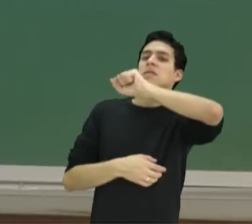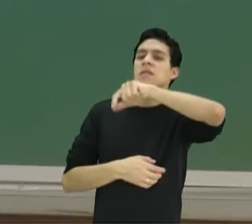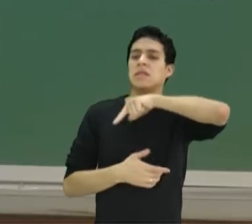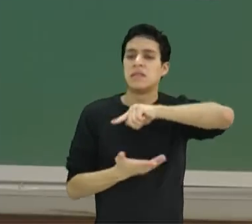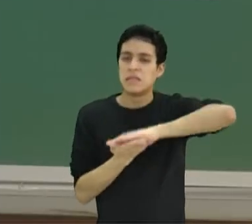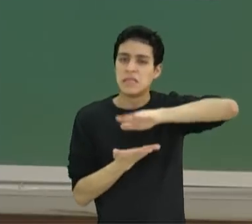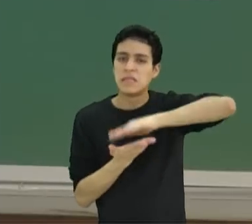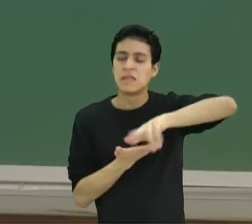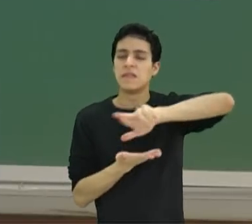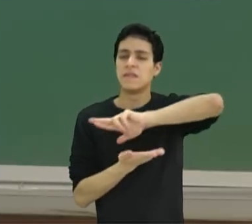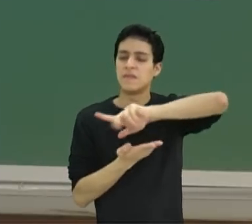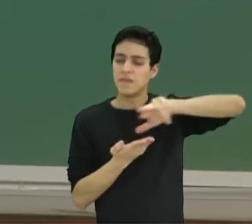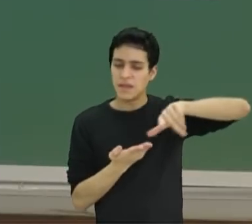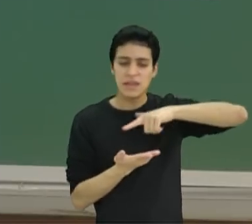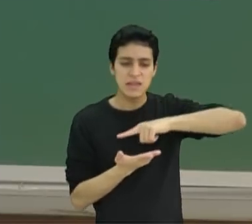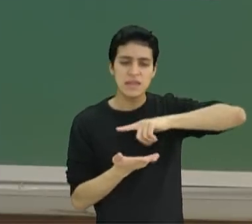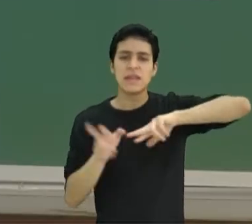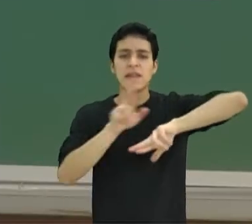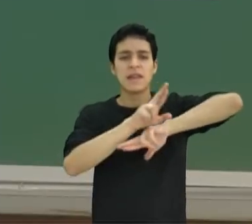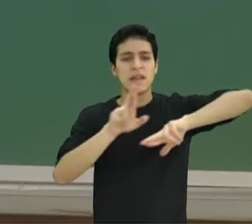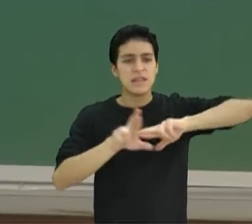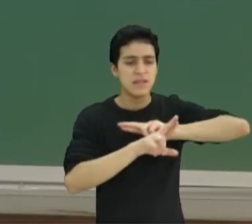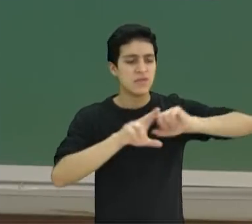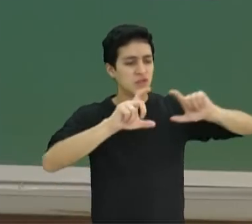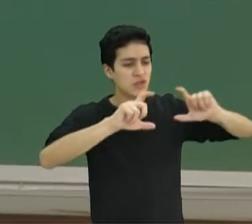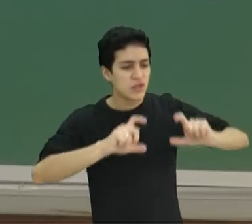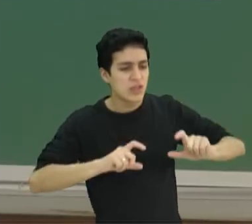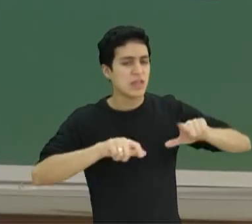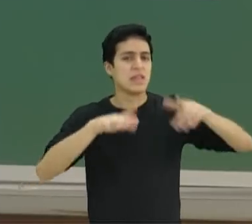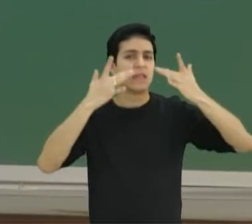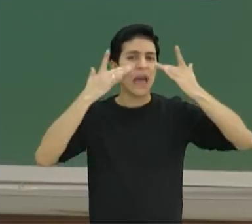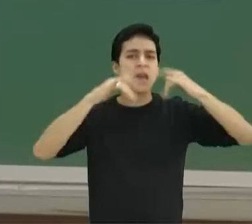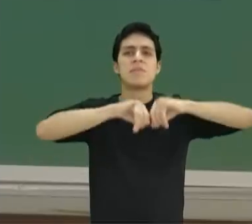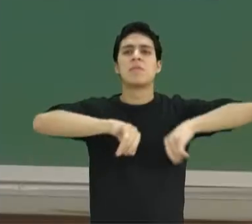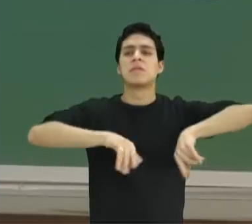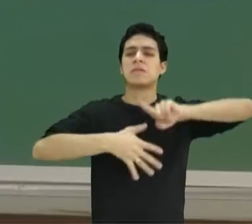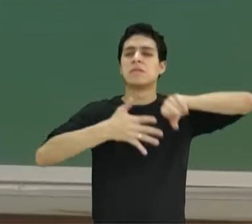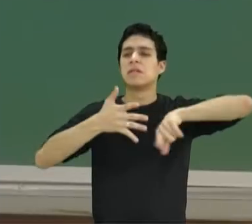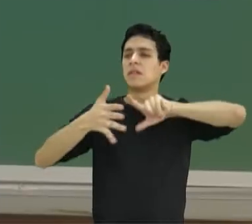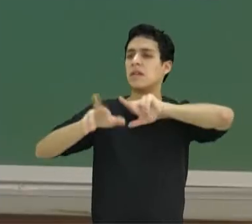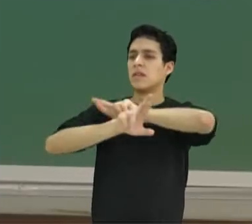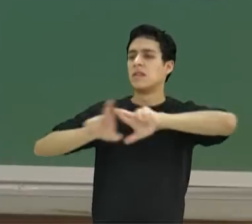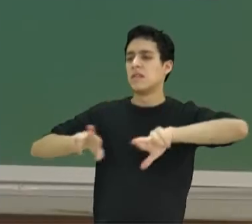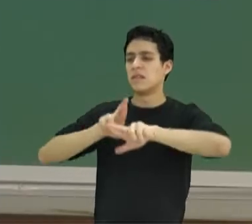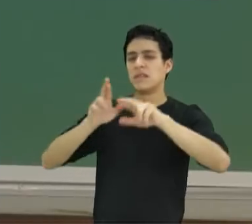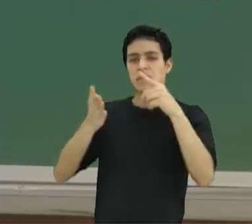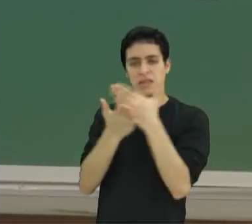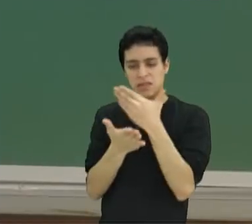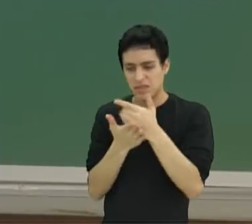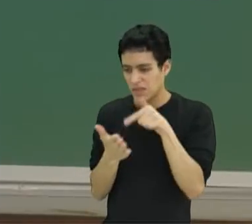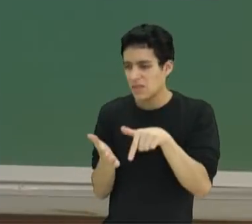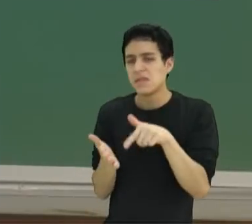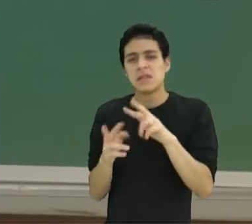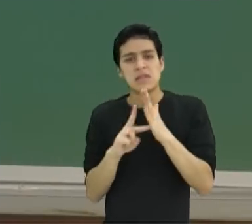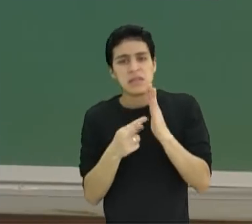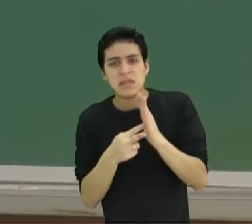relações intertextuais em tiras, em propagandas, há peças de teatro. Então, é algo que resiste ao tempo.